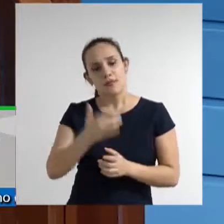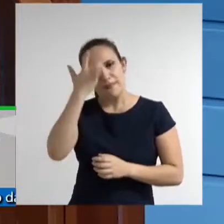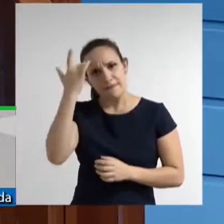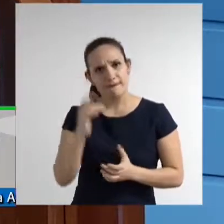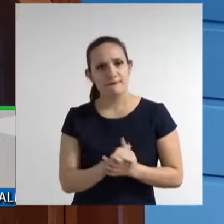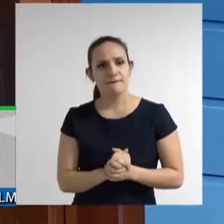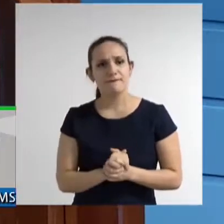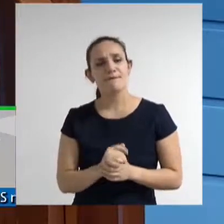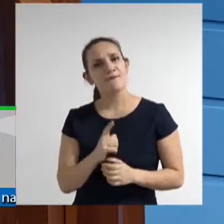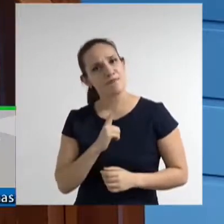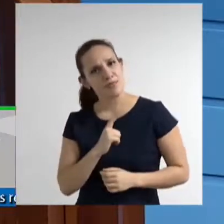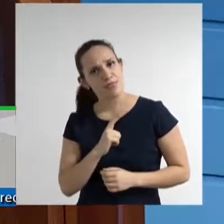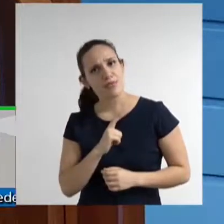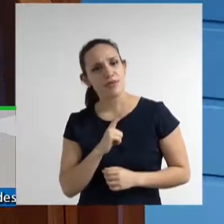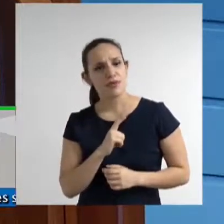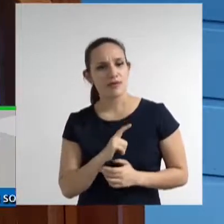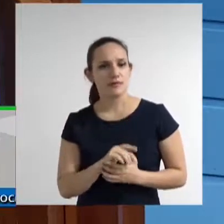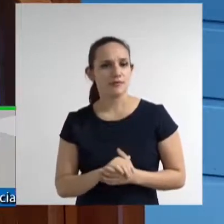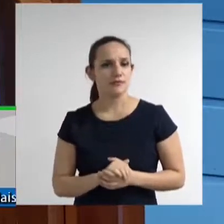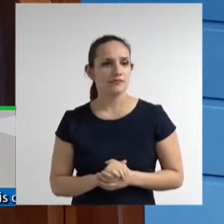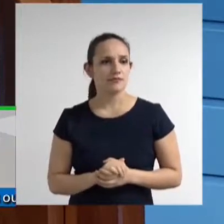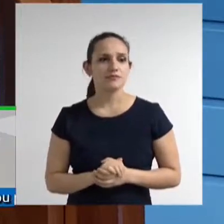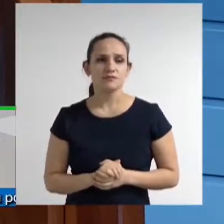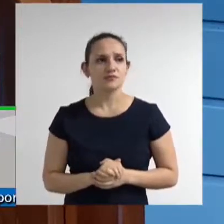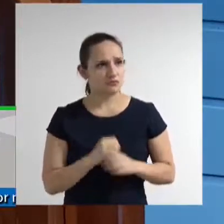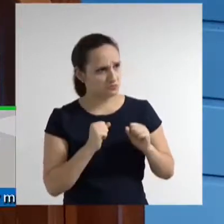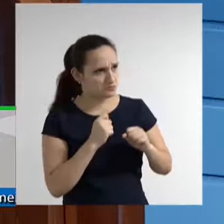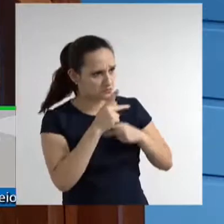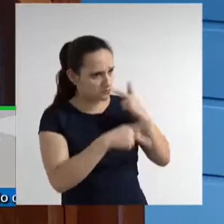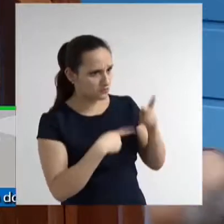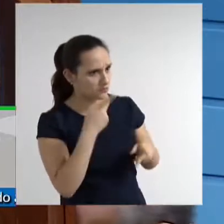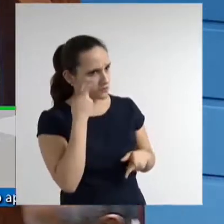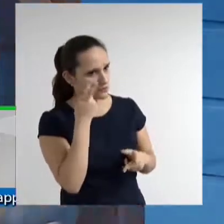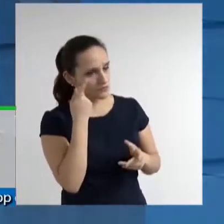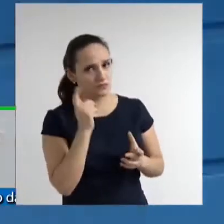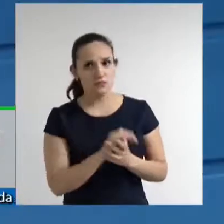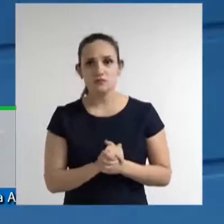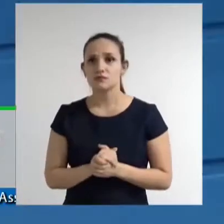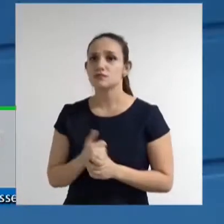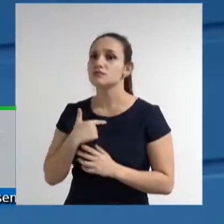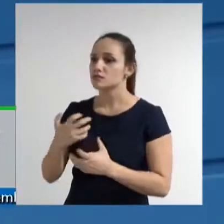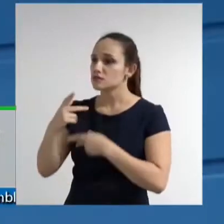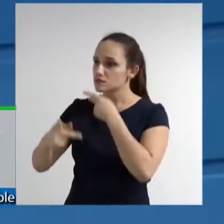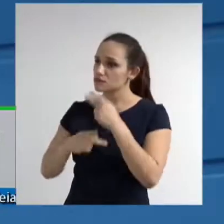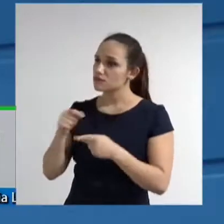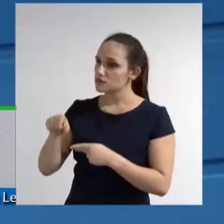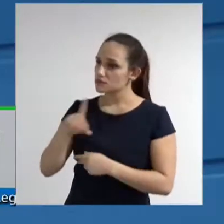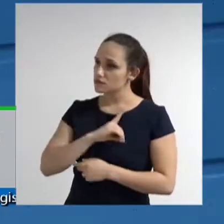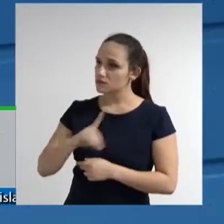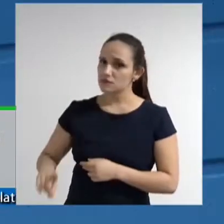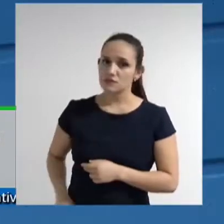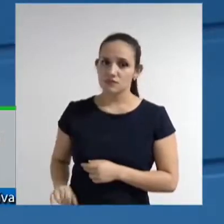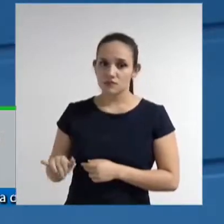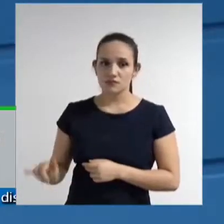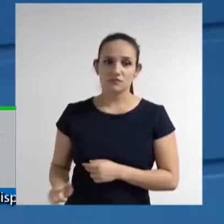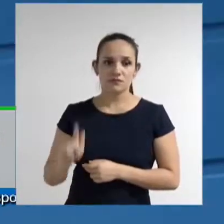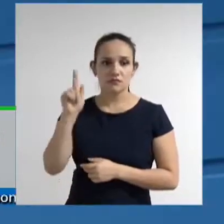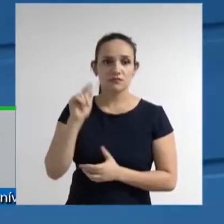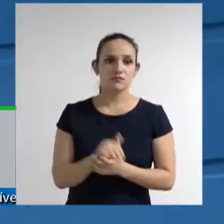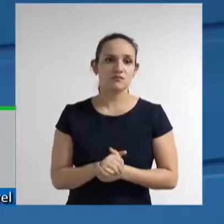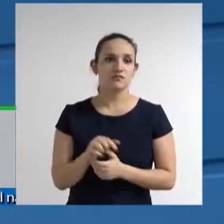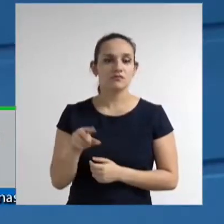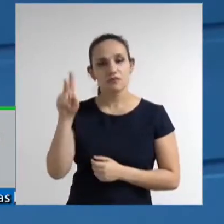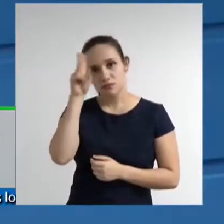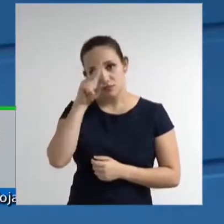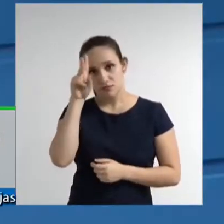econômica ribeirinha? Concede uma parte? Pois não, deputado Pedro Kemp. Eu queria dizer, deputado João Grandão, que Vossa Excelência